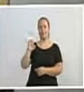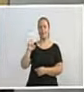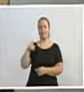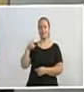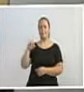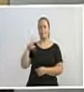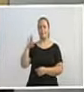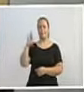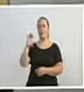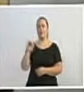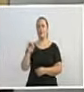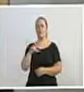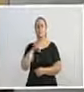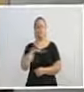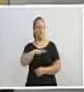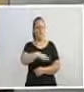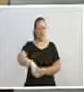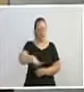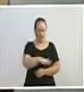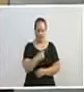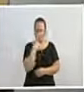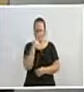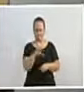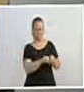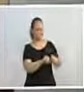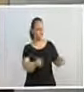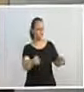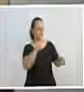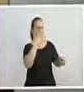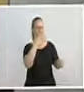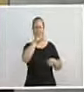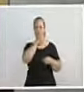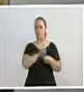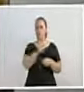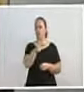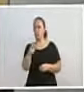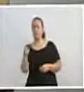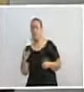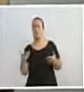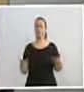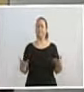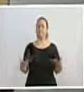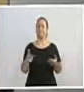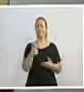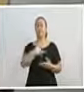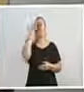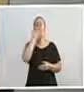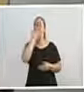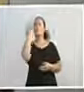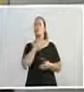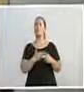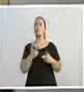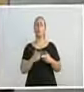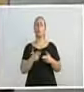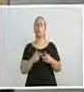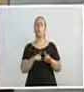essas áreas onde que está o tratamento de esgoto, virou terra de ninguém. Ninguém é dono, ninguém sabe, ninguém viu, né? Só